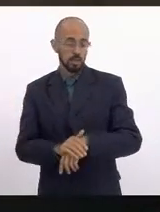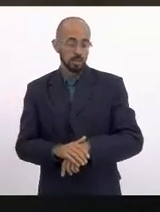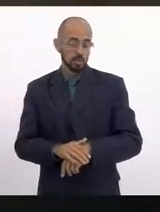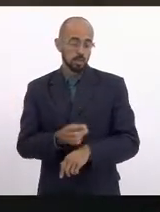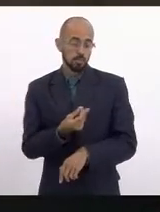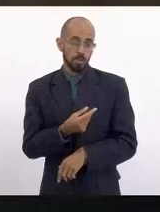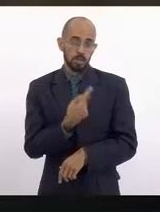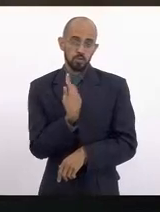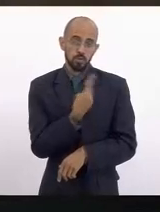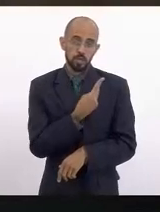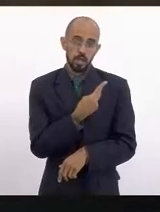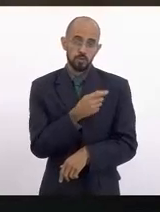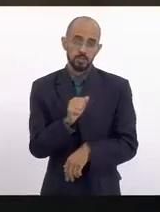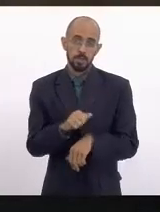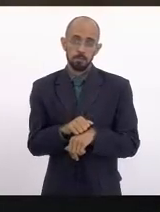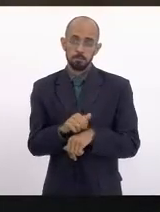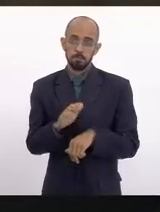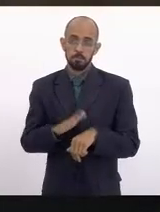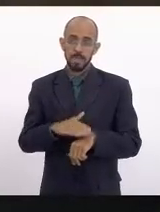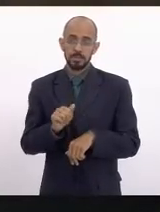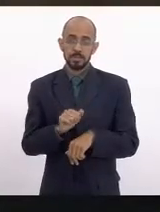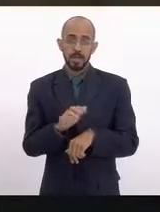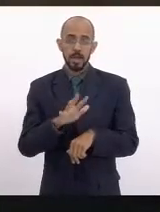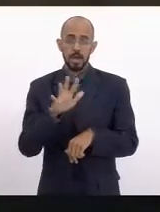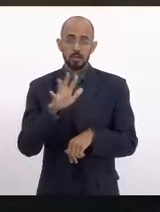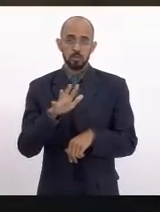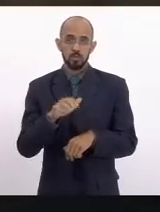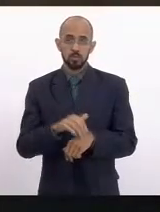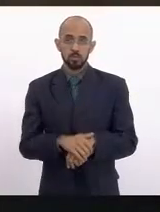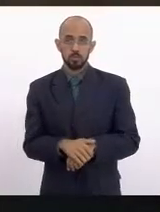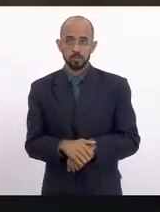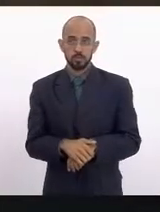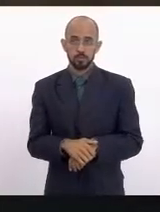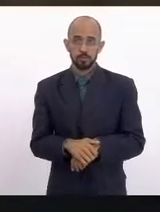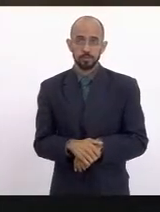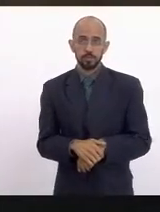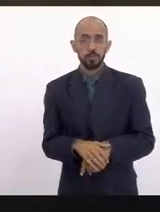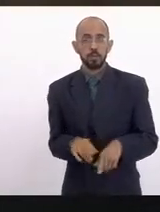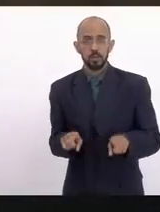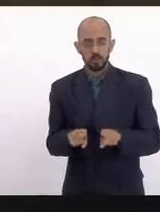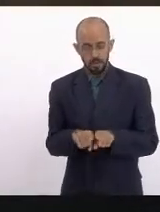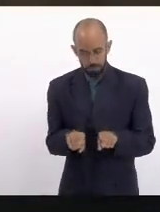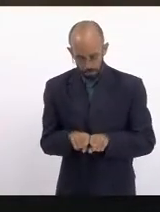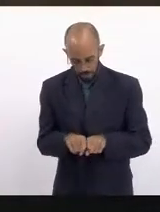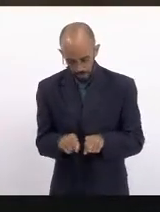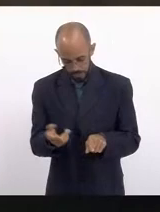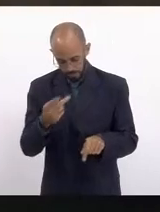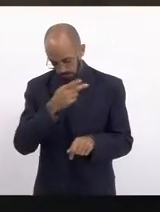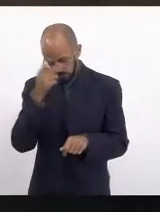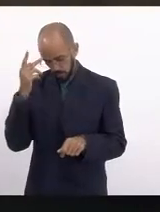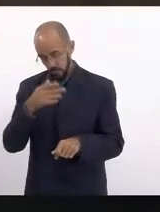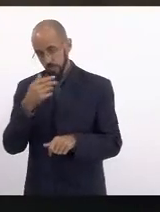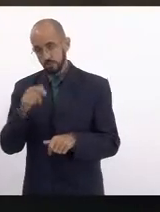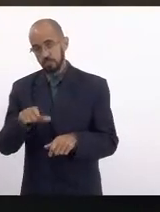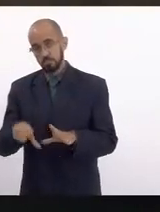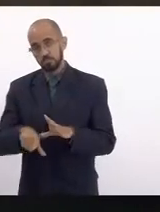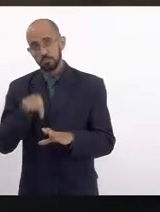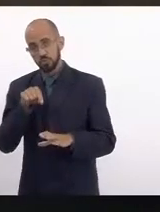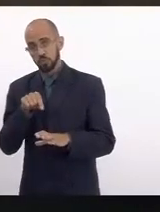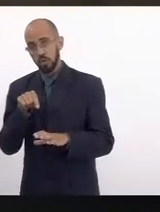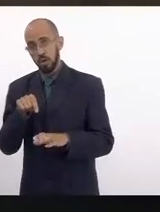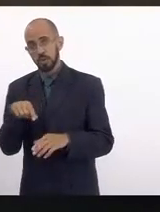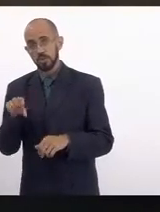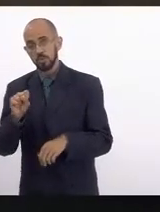muito maior do que o Santos Dumont em menos competitivo fora que óbvio que as pessoas também preferem viajar pelo Santos Dumont